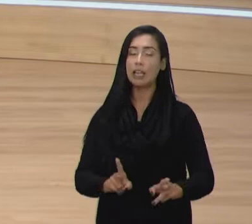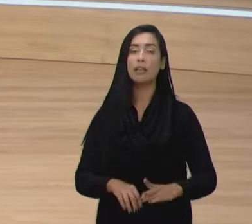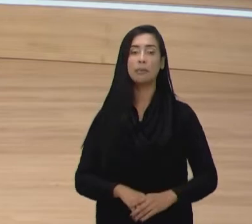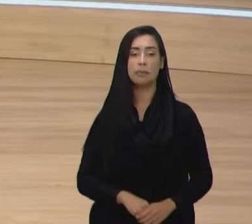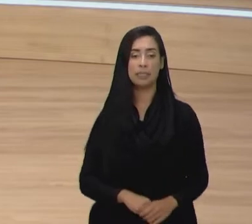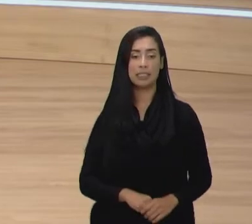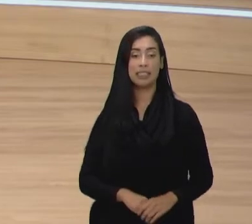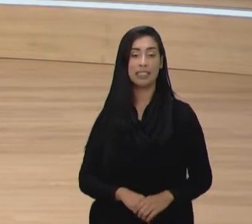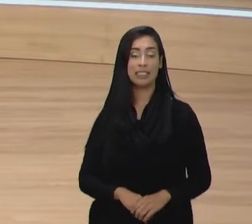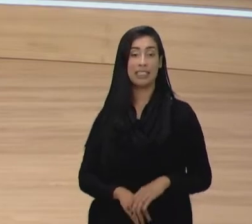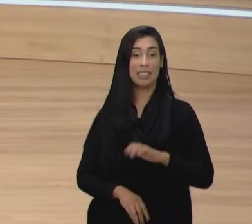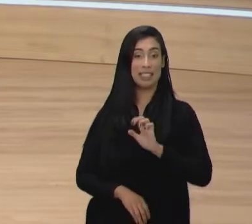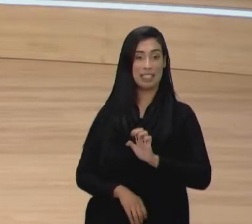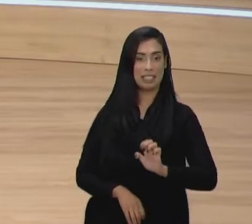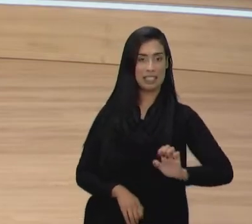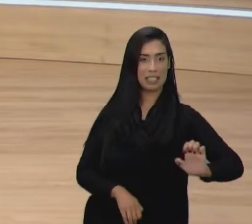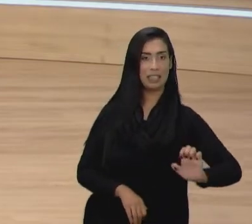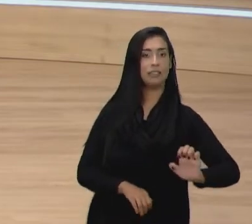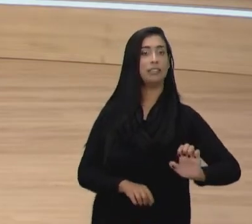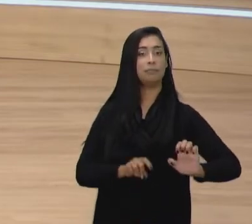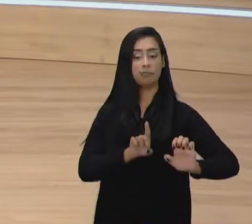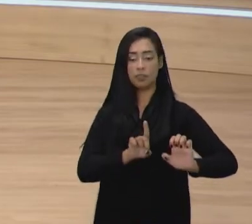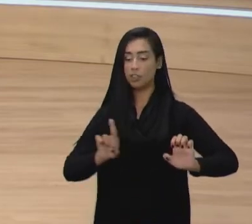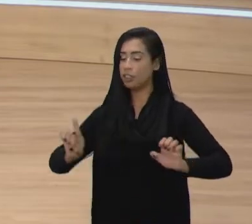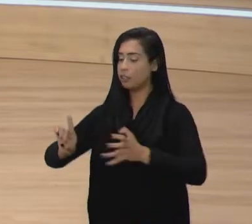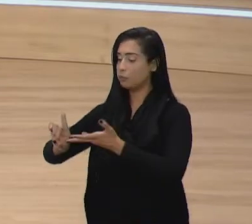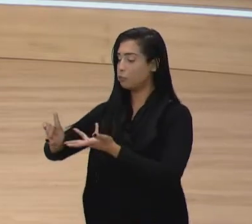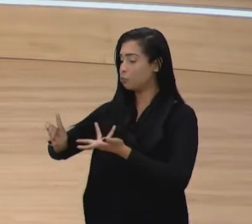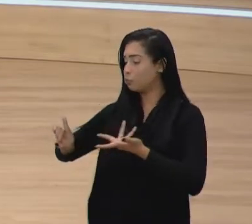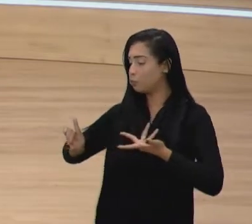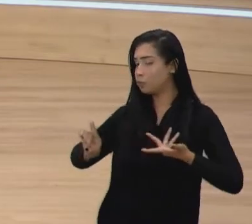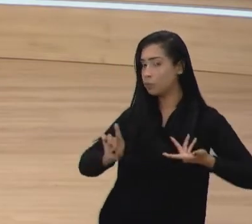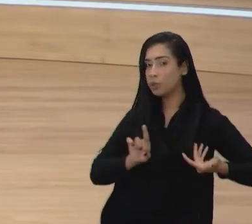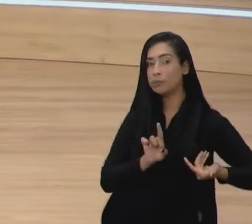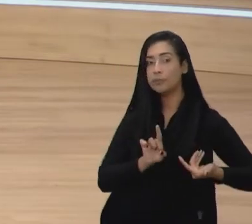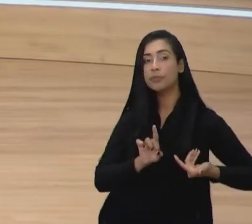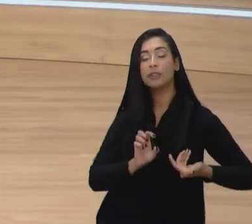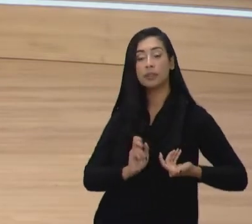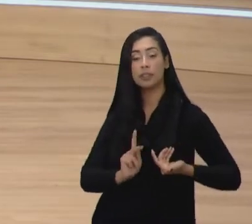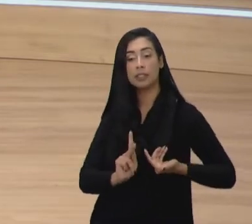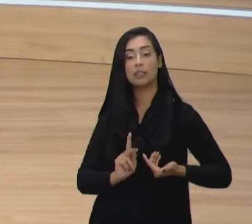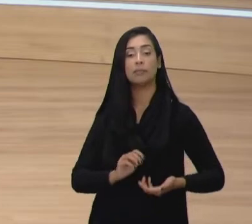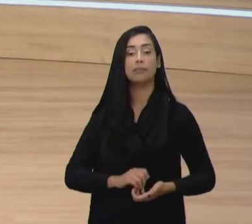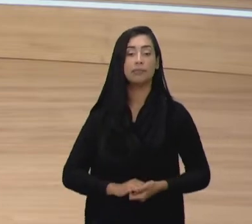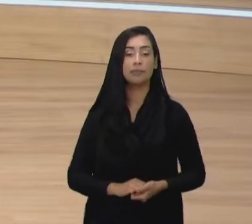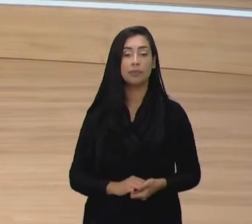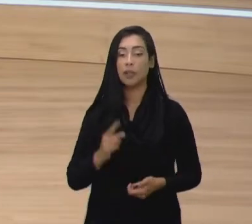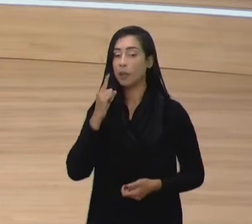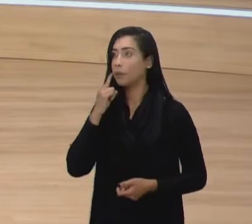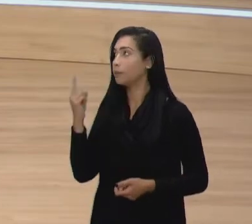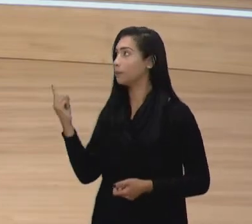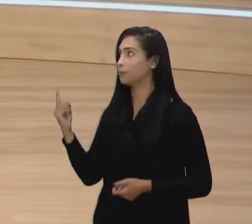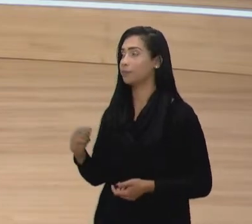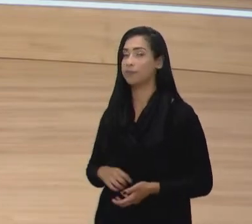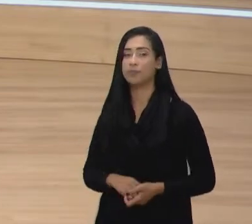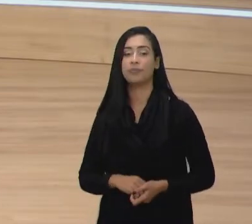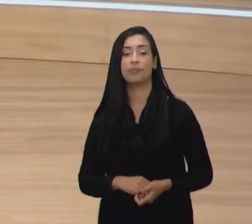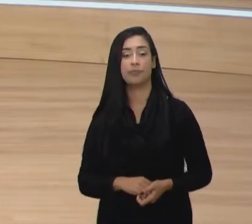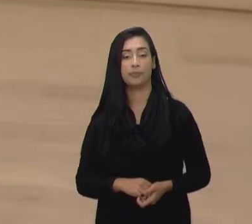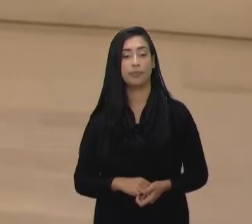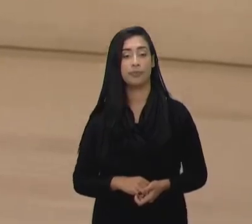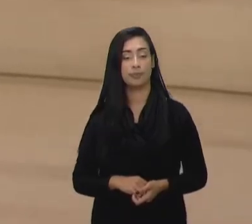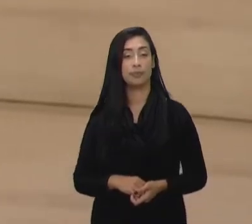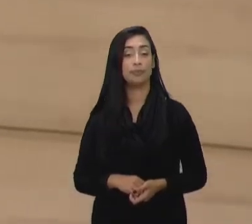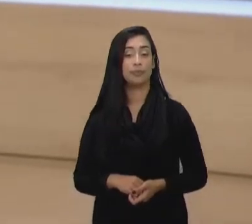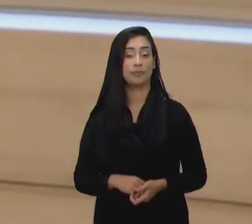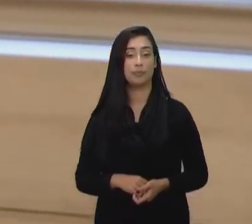esquerda do condutor e a direita de quem está sendo conduzido, ok? Começou a contagem. 1, 2, 3,